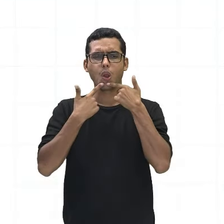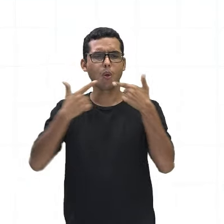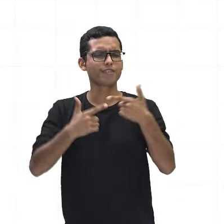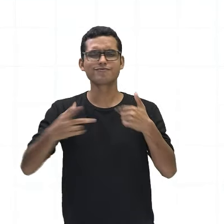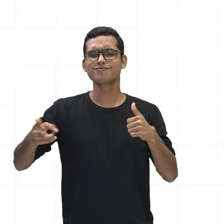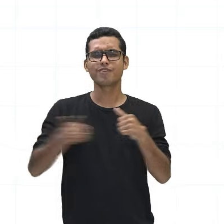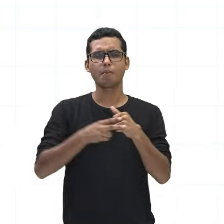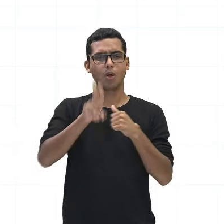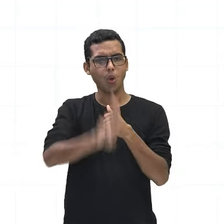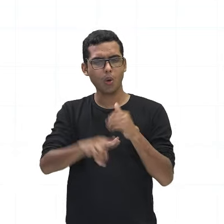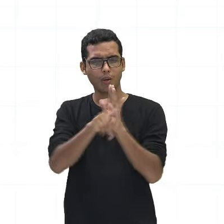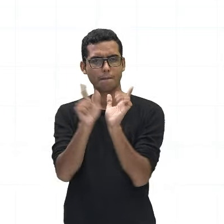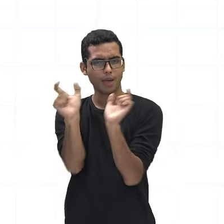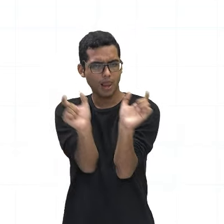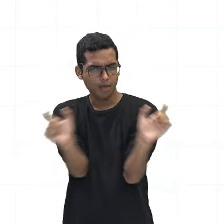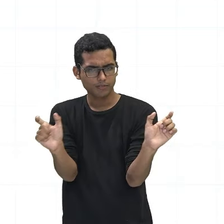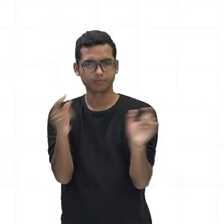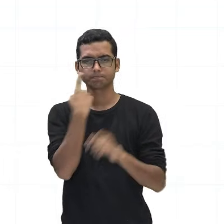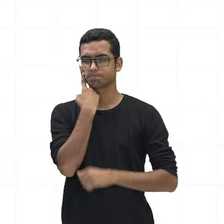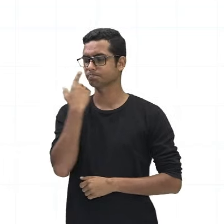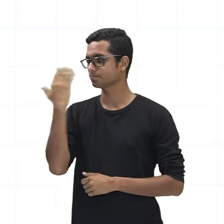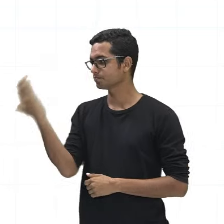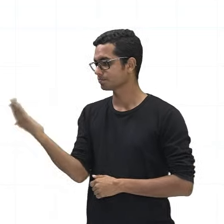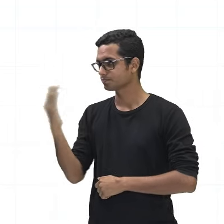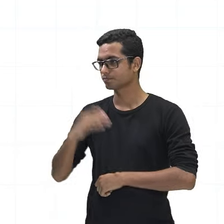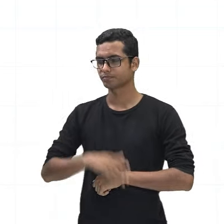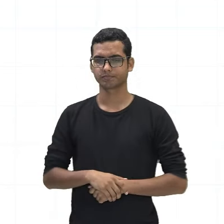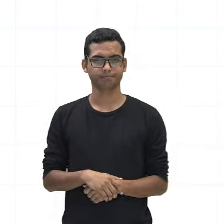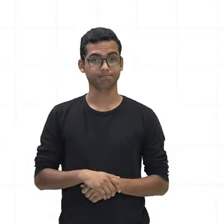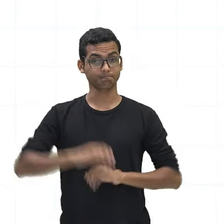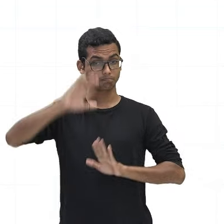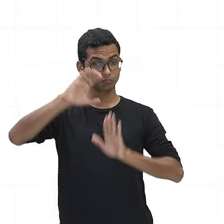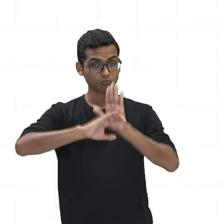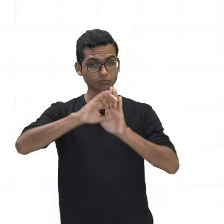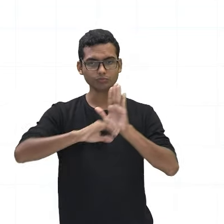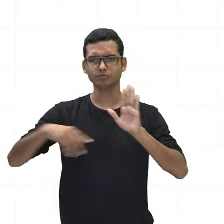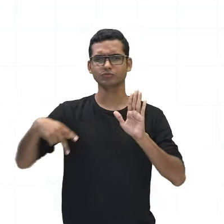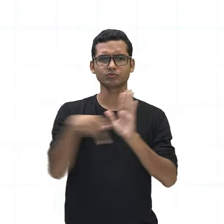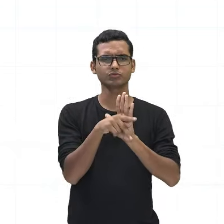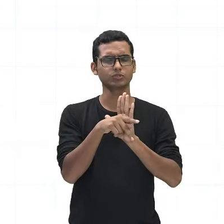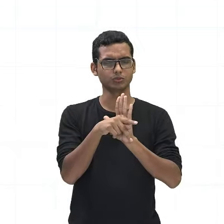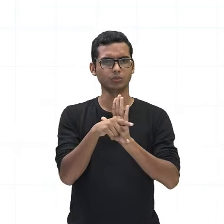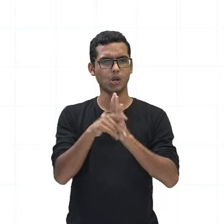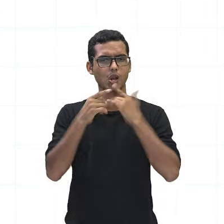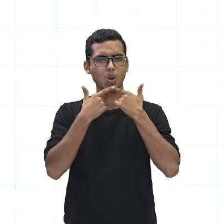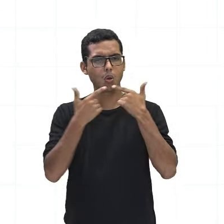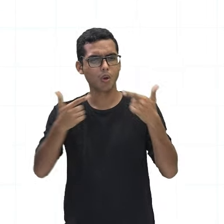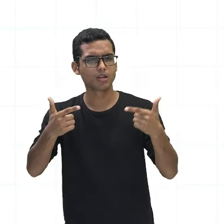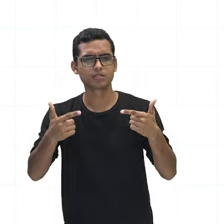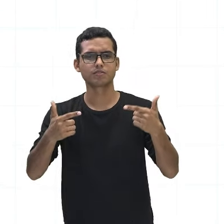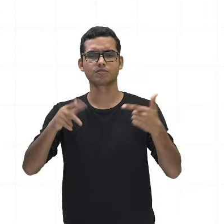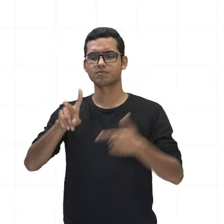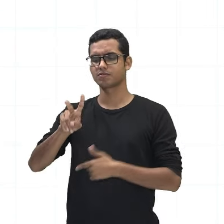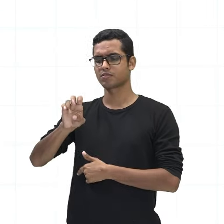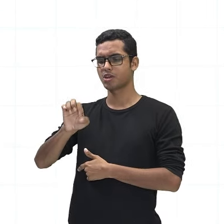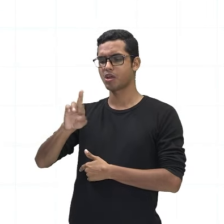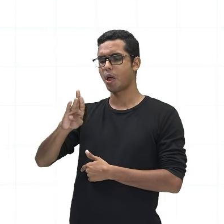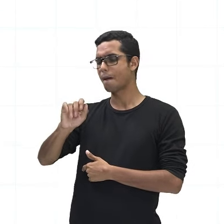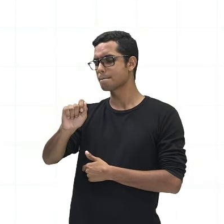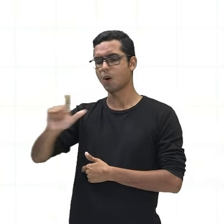lá? Olha só. Vamos ver aqui o conceito de linguagem verbal. O que é uma linguagem verbal?